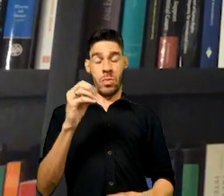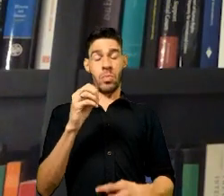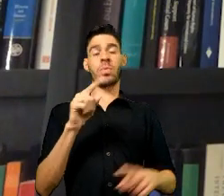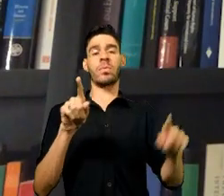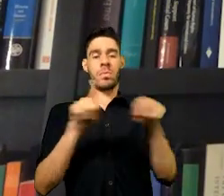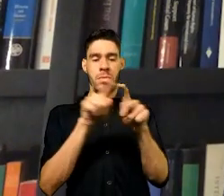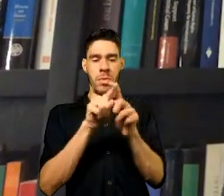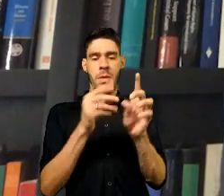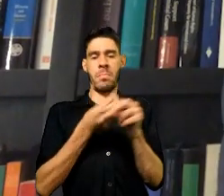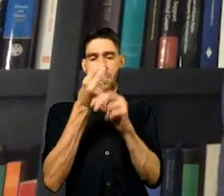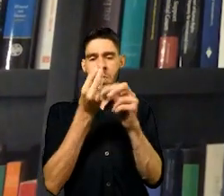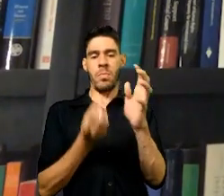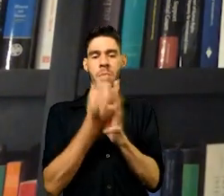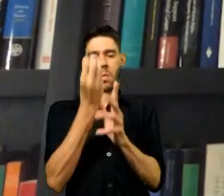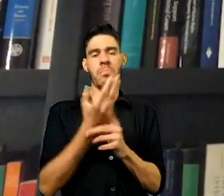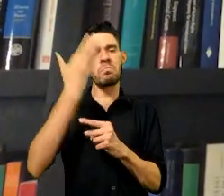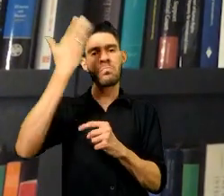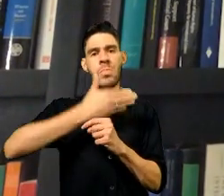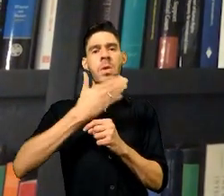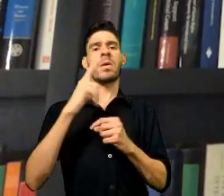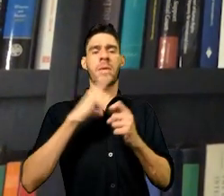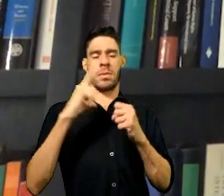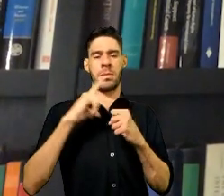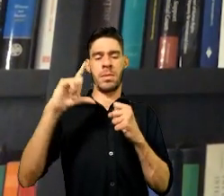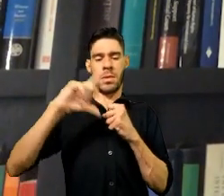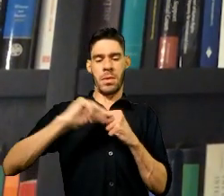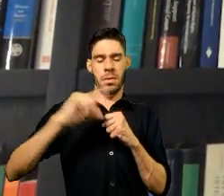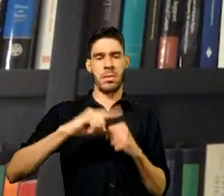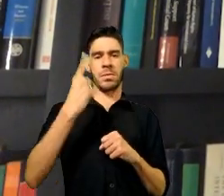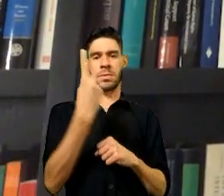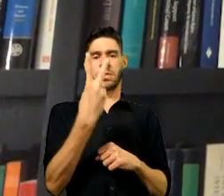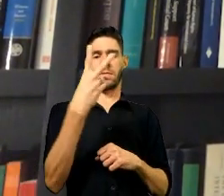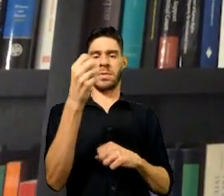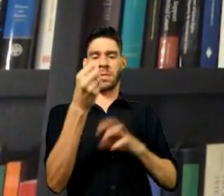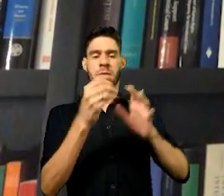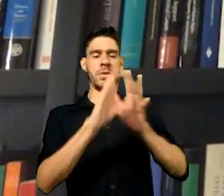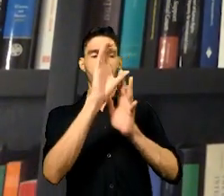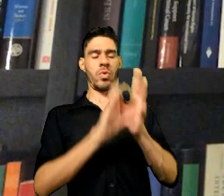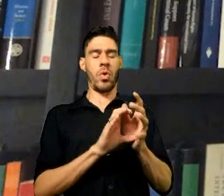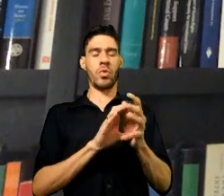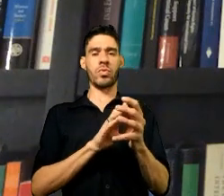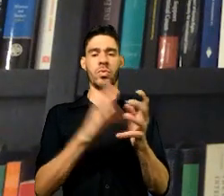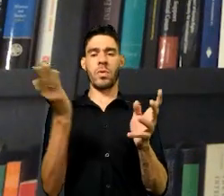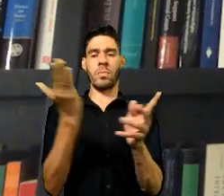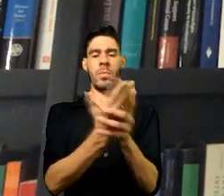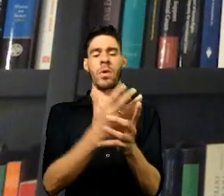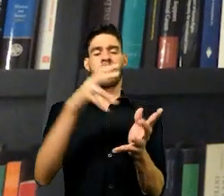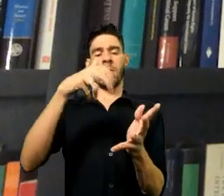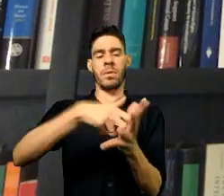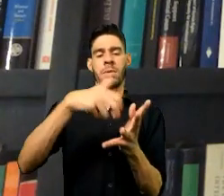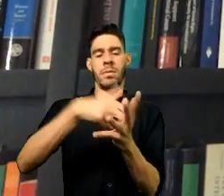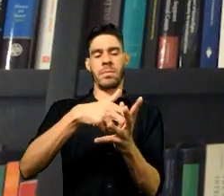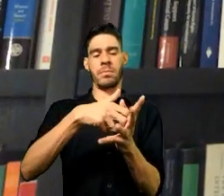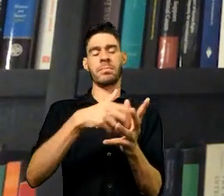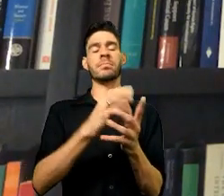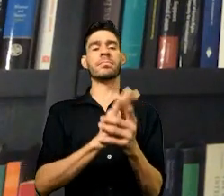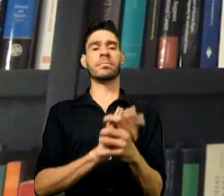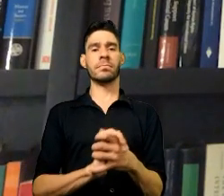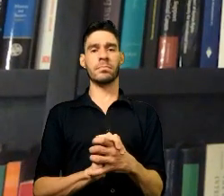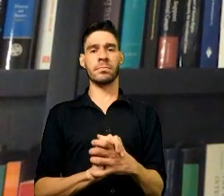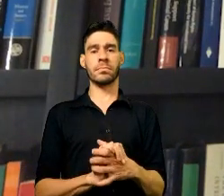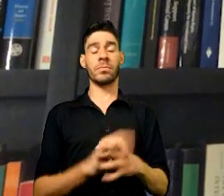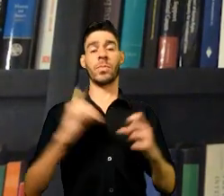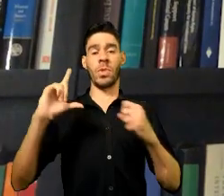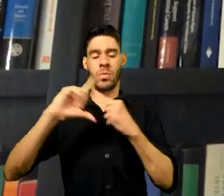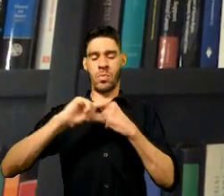reconhecimento é um meio de produção de prova, cujo procedimento está previsto no artigo 226 do Código de Processo